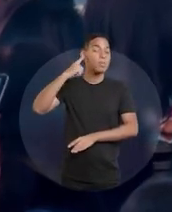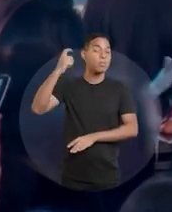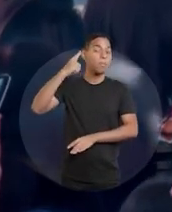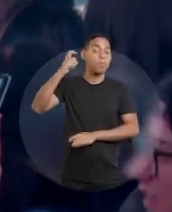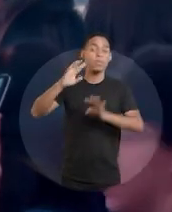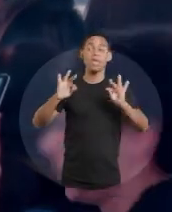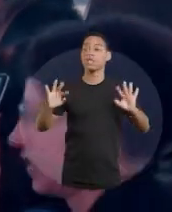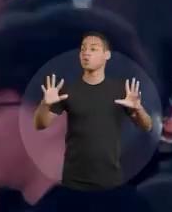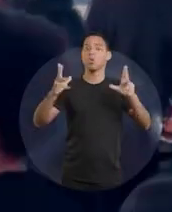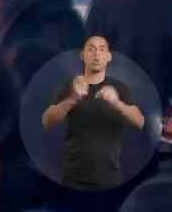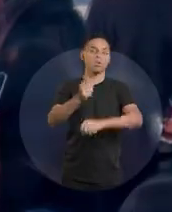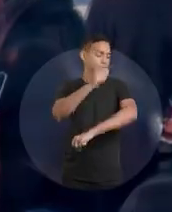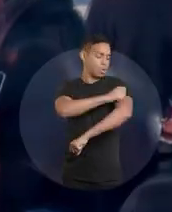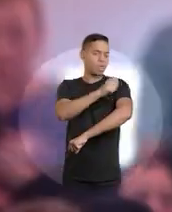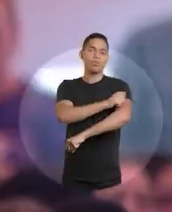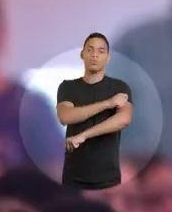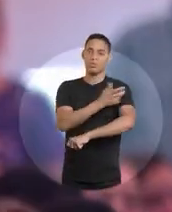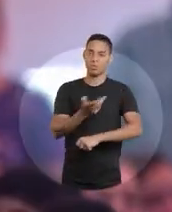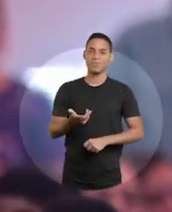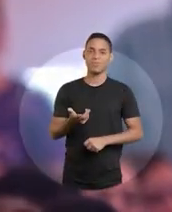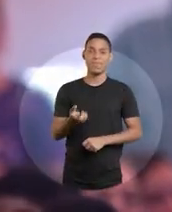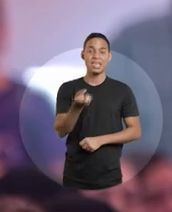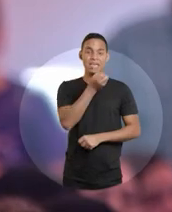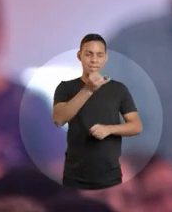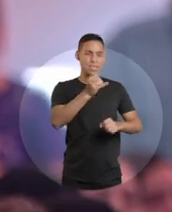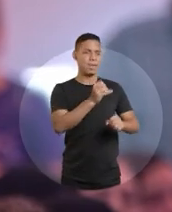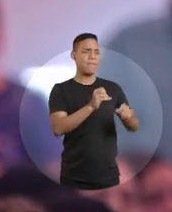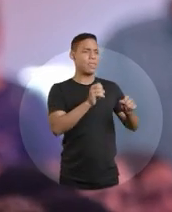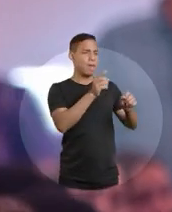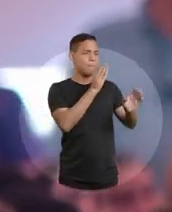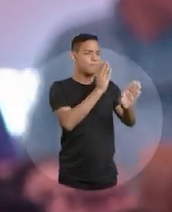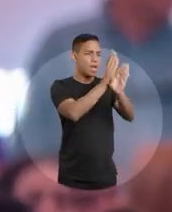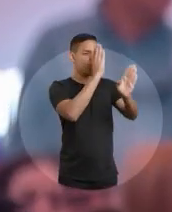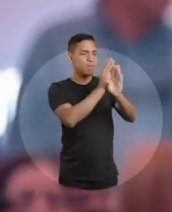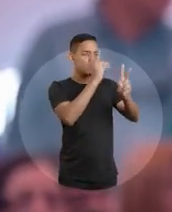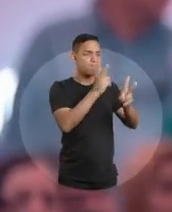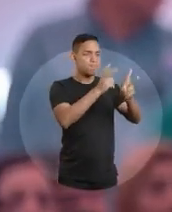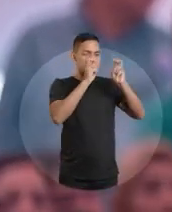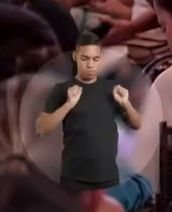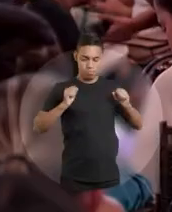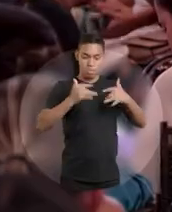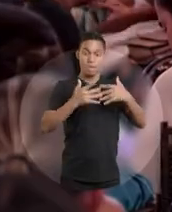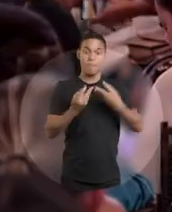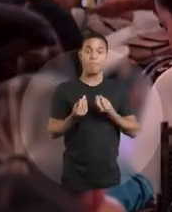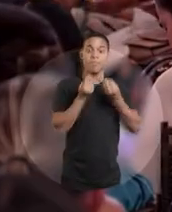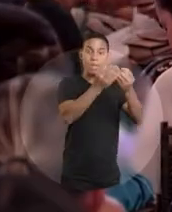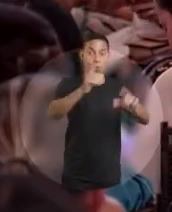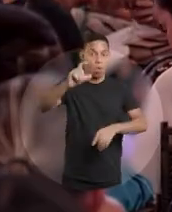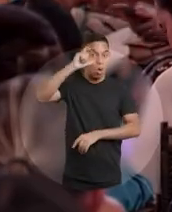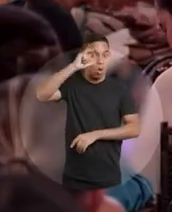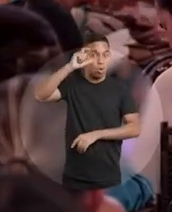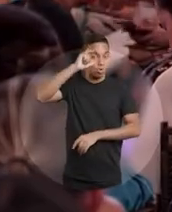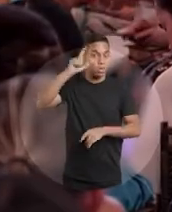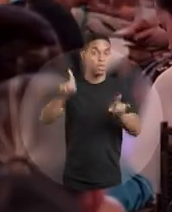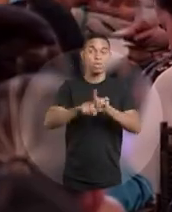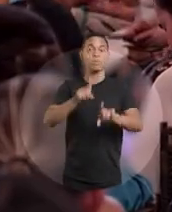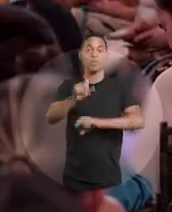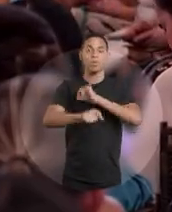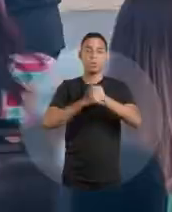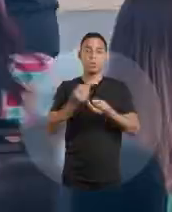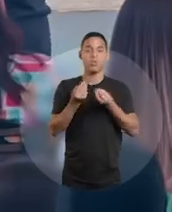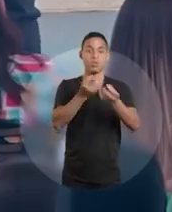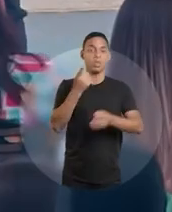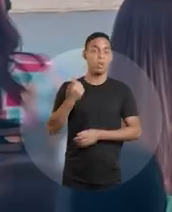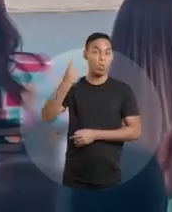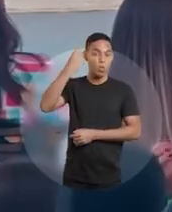auditivos em todos os alunos na rede. Quem teve a deficiência identificada recebeu óculos e